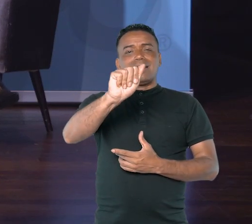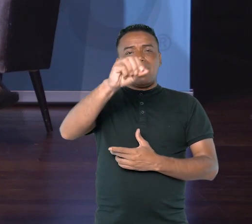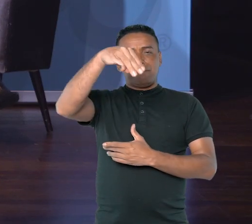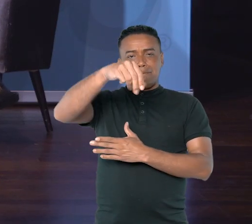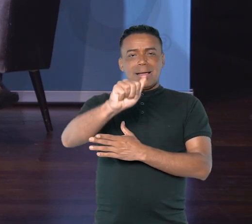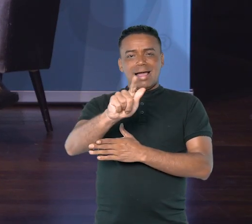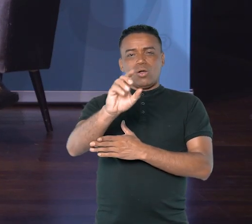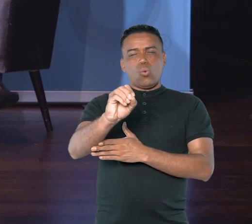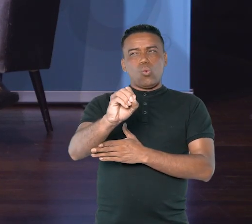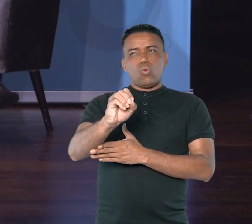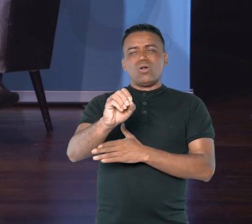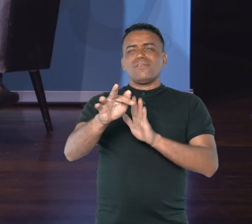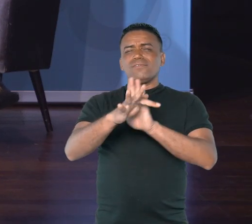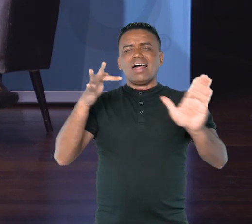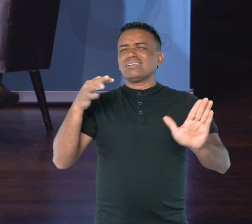gente